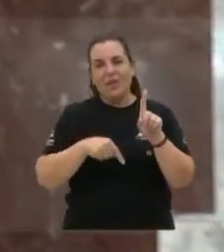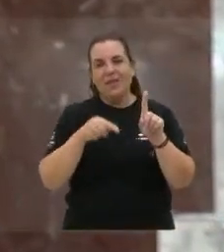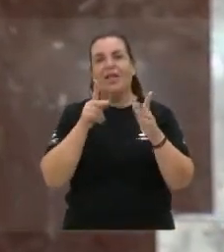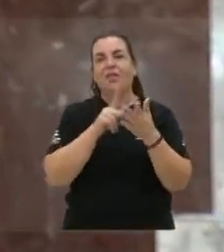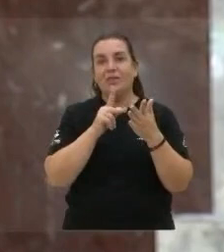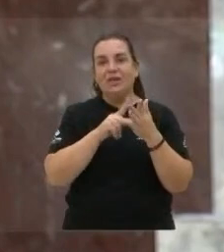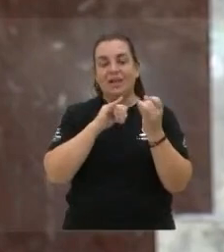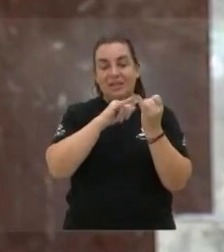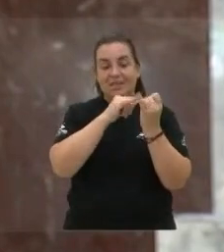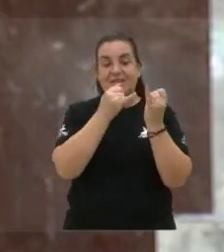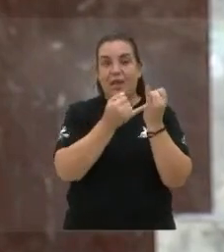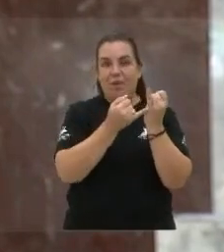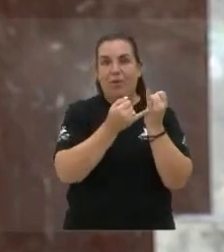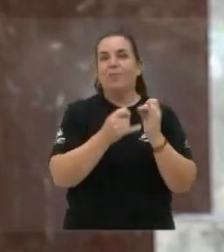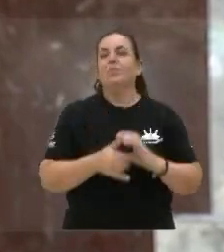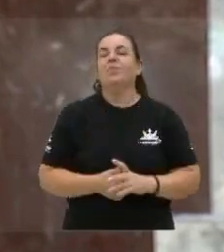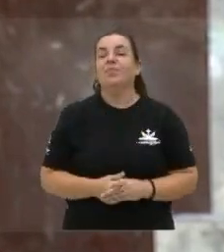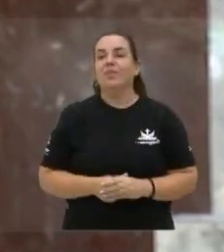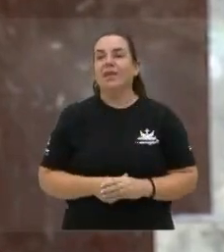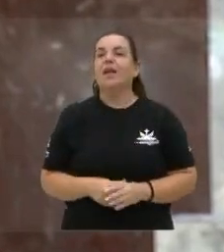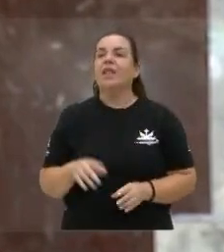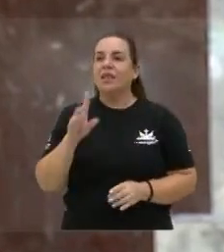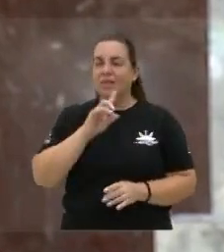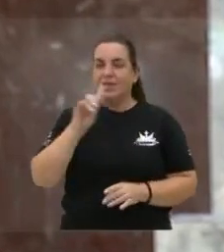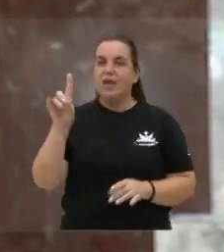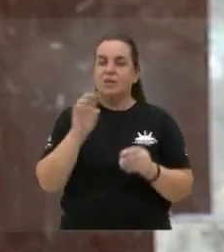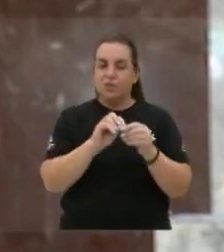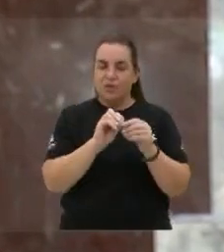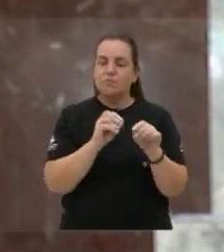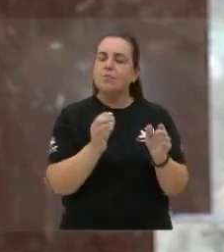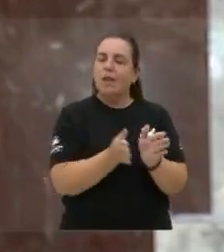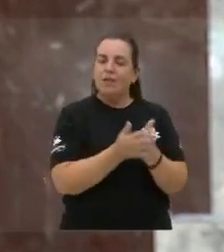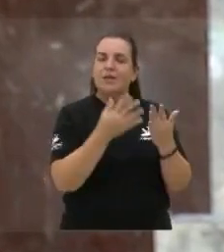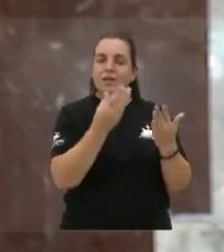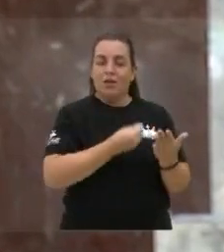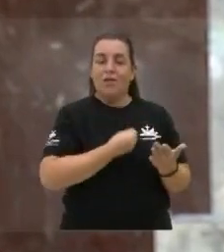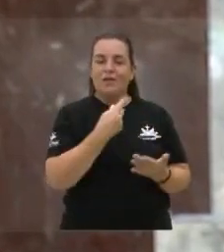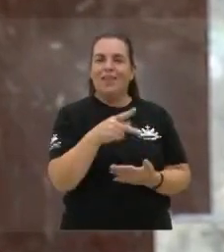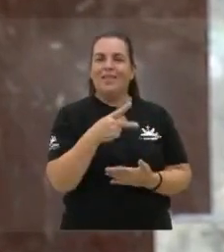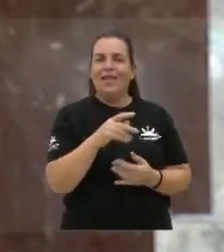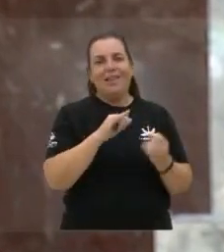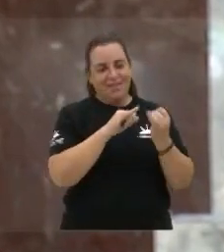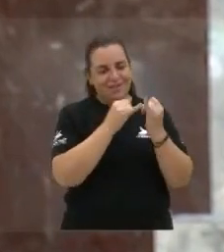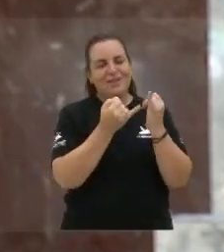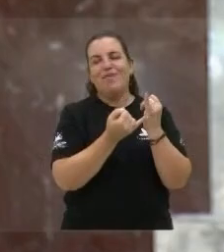fato, Deus fez maravilhas na vida dessa mulher.